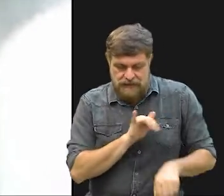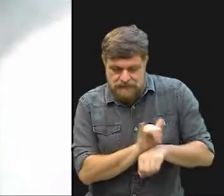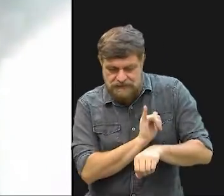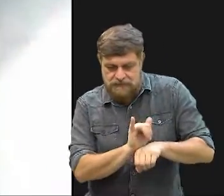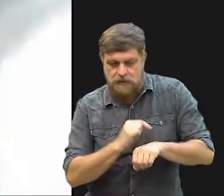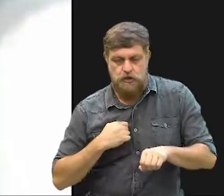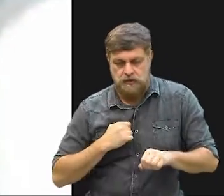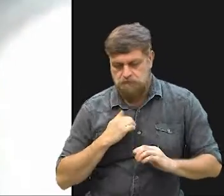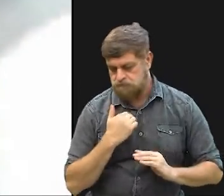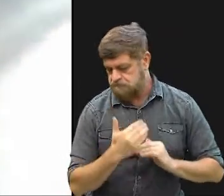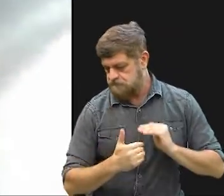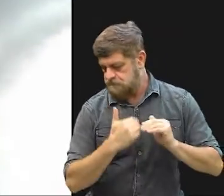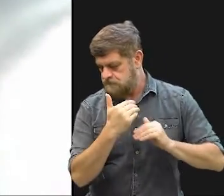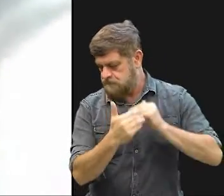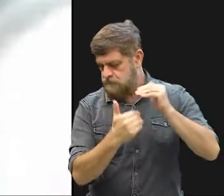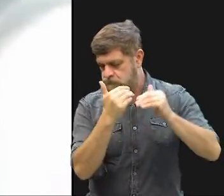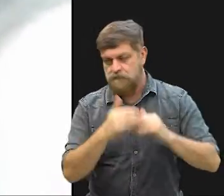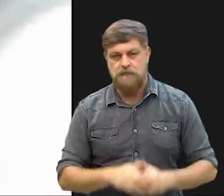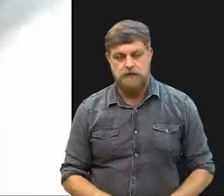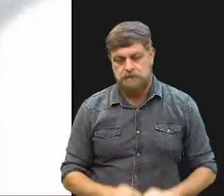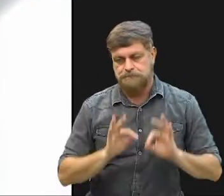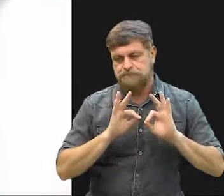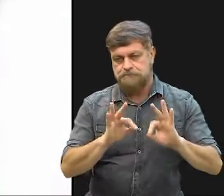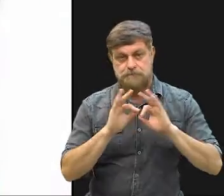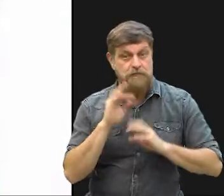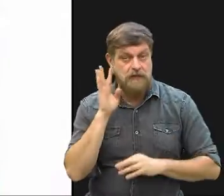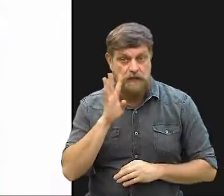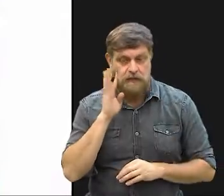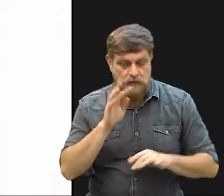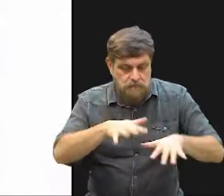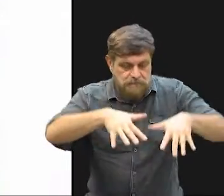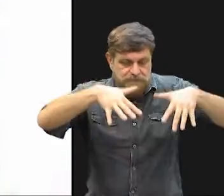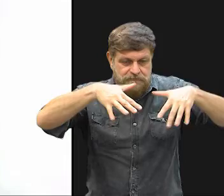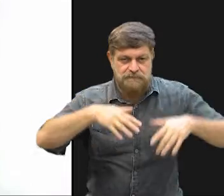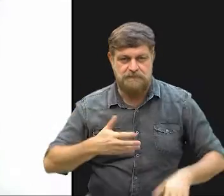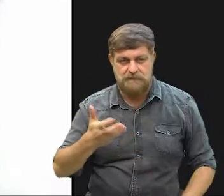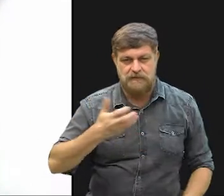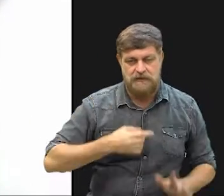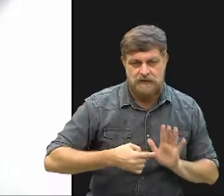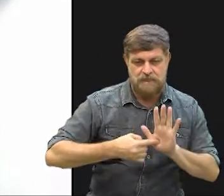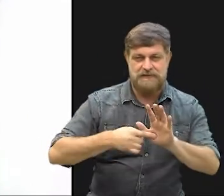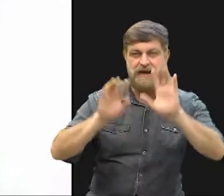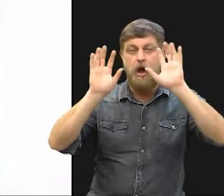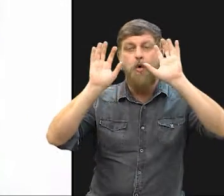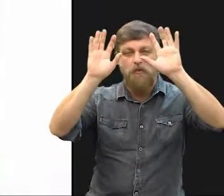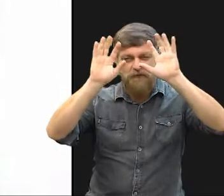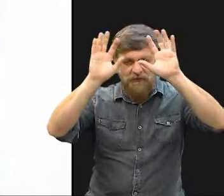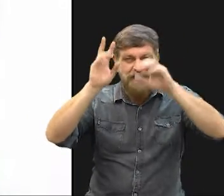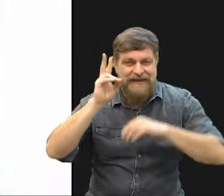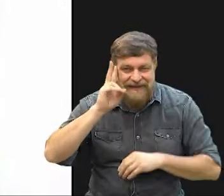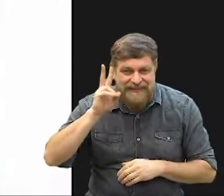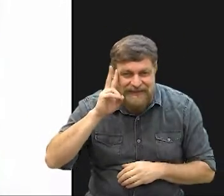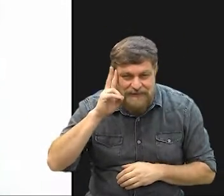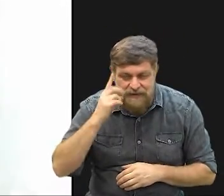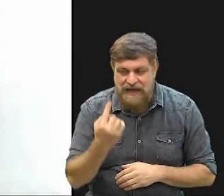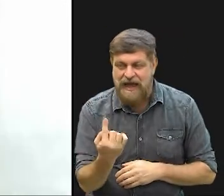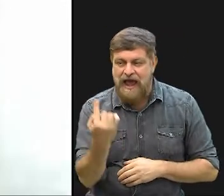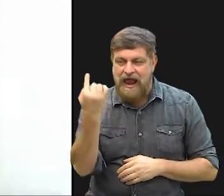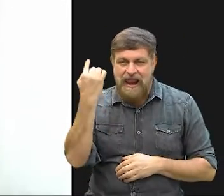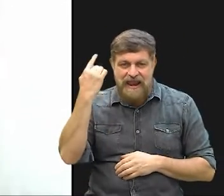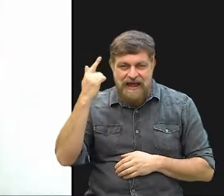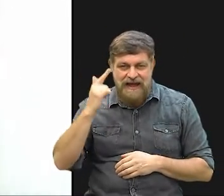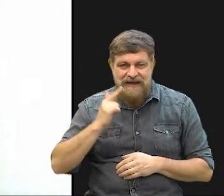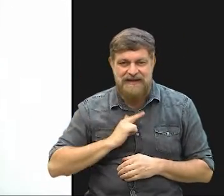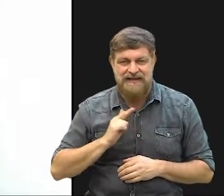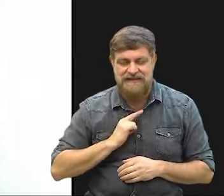estamos melhorando. Está se tornando um espetáculo legal. Eu vou trazer um pouco do vôlei. Claro que o vôlei tem o fato de descer